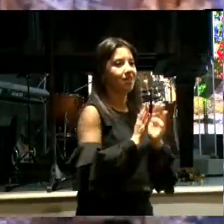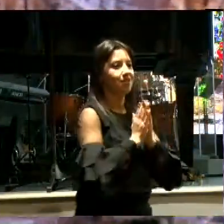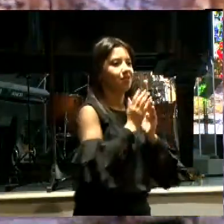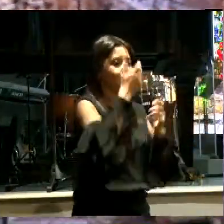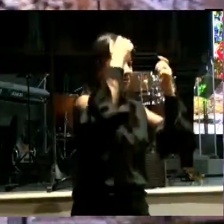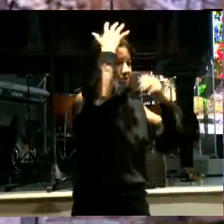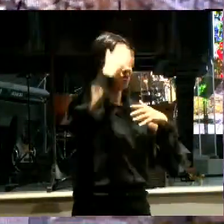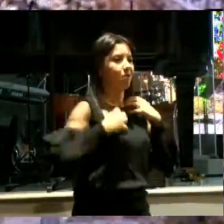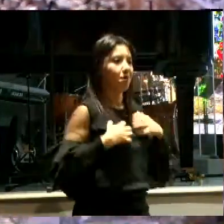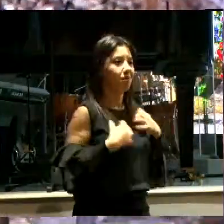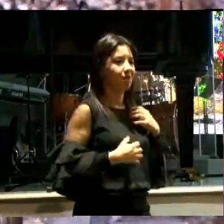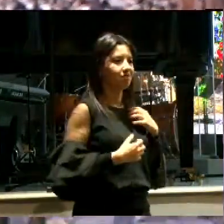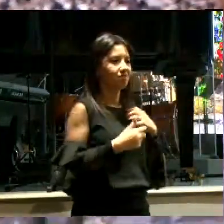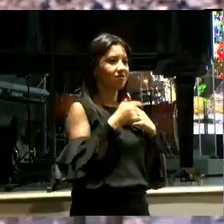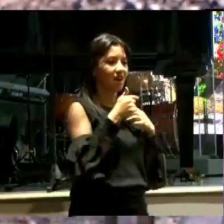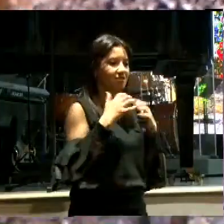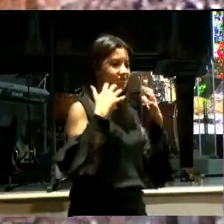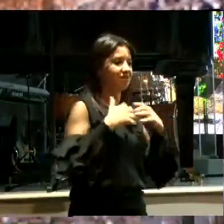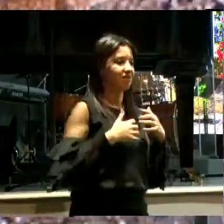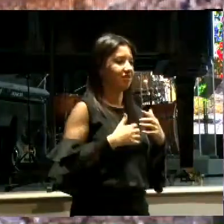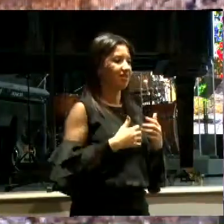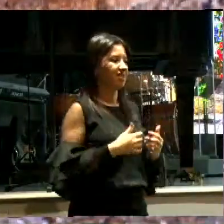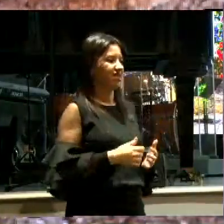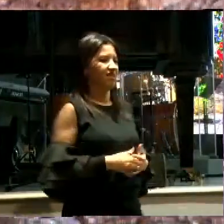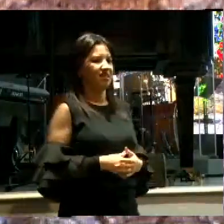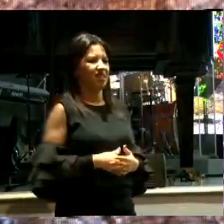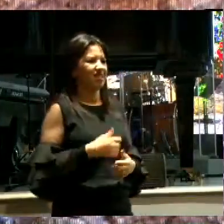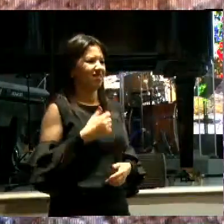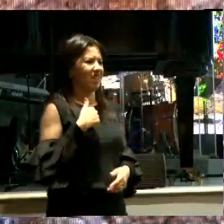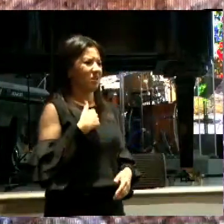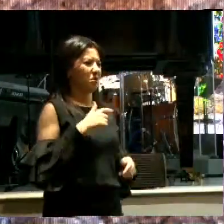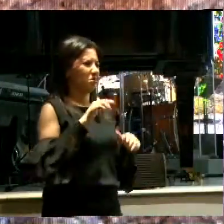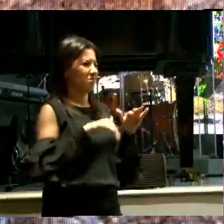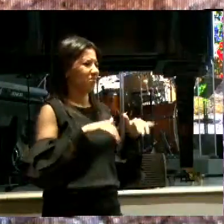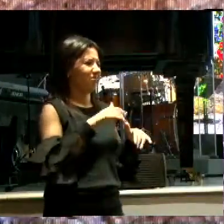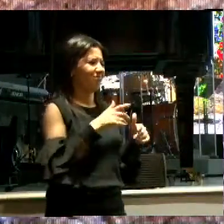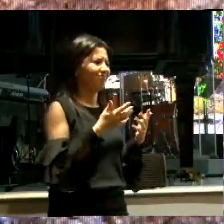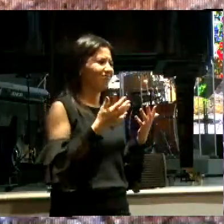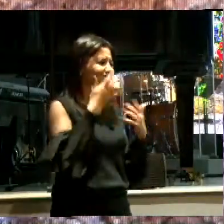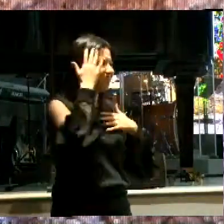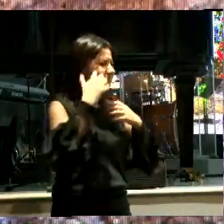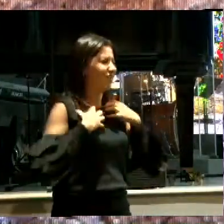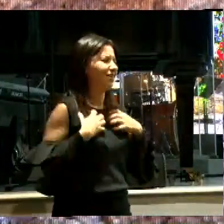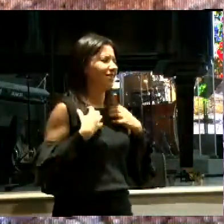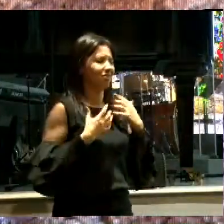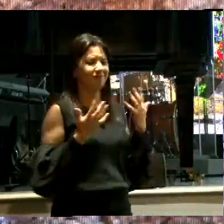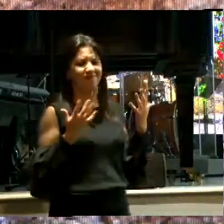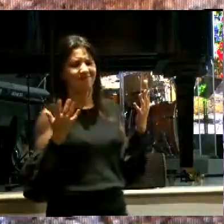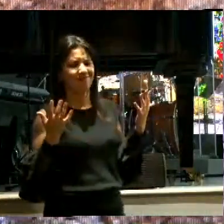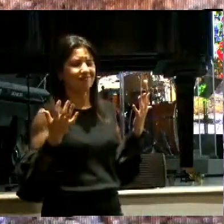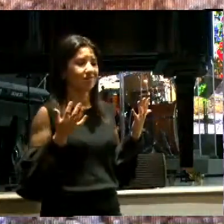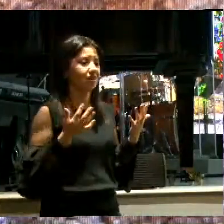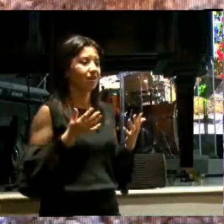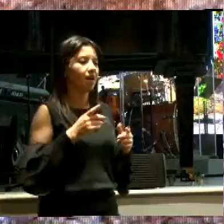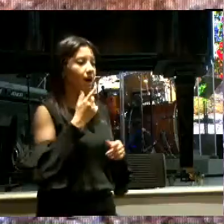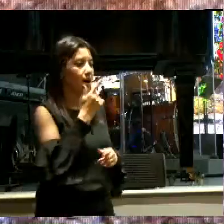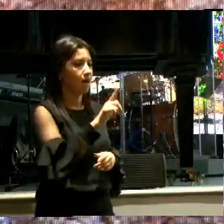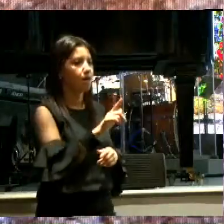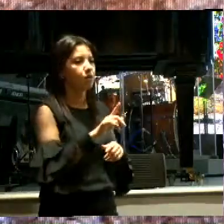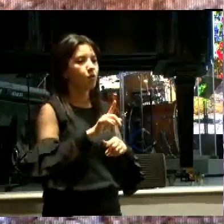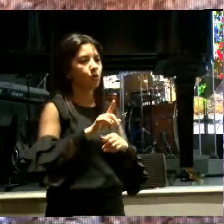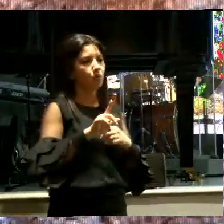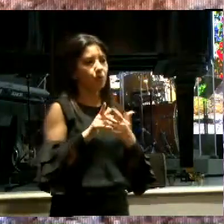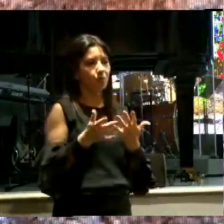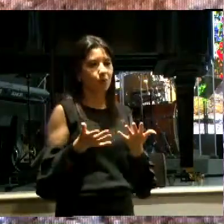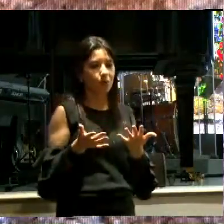ele falaram: meu senhor, se ele não te pedisse coisa mais difícil, o senhor não faria? Vai lá e toma o banho,